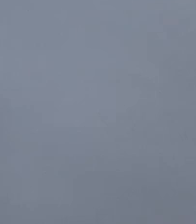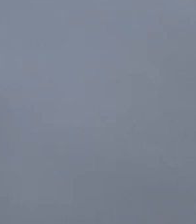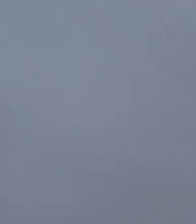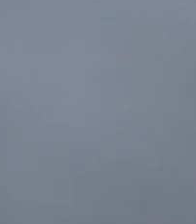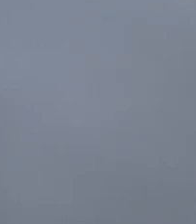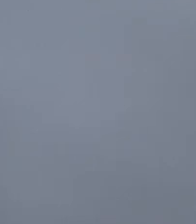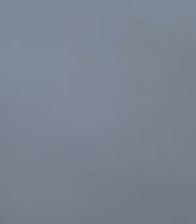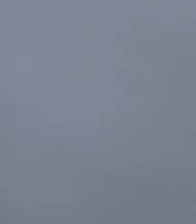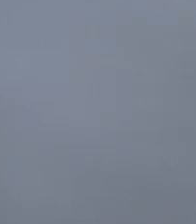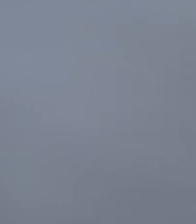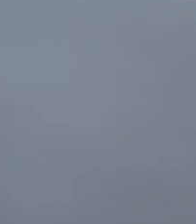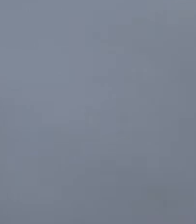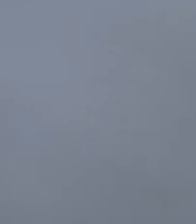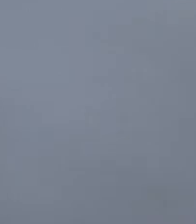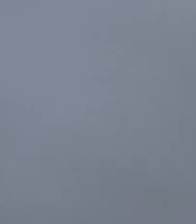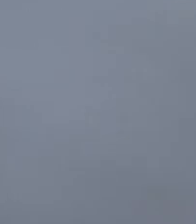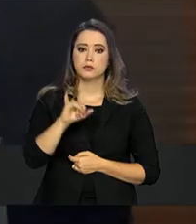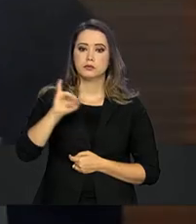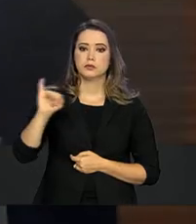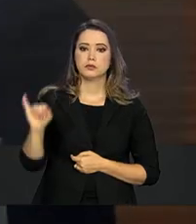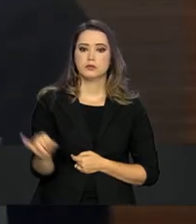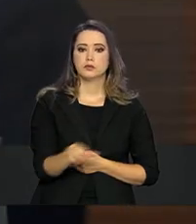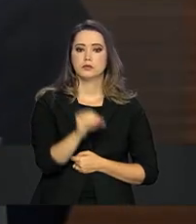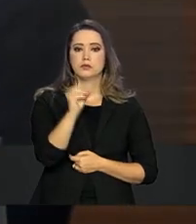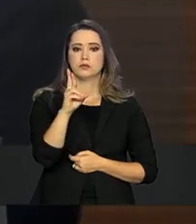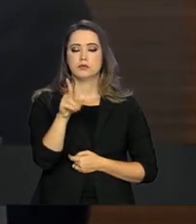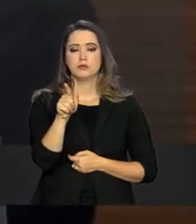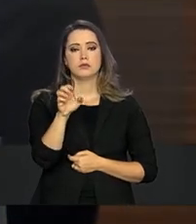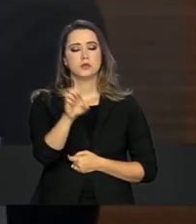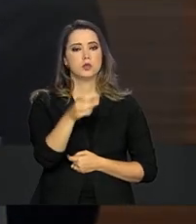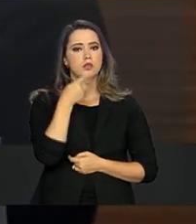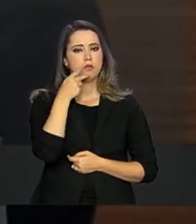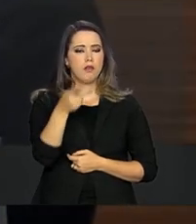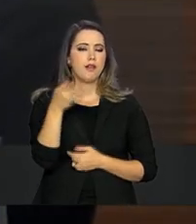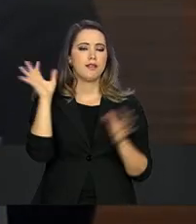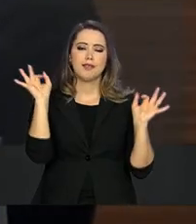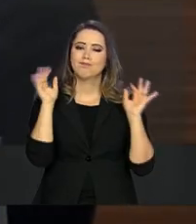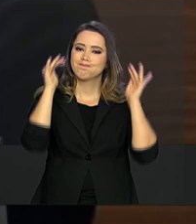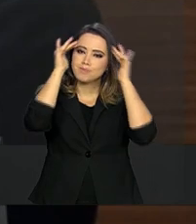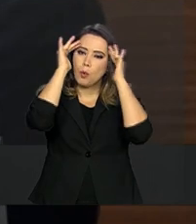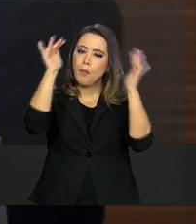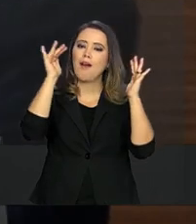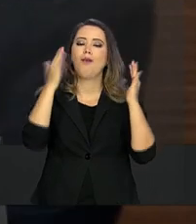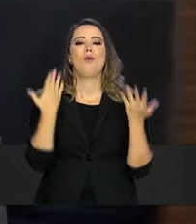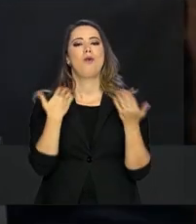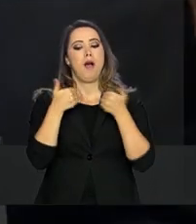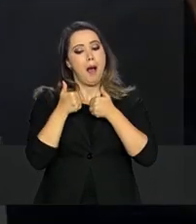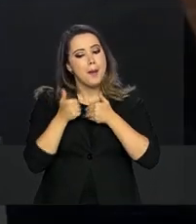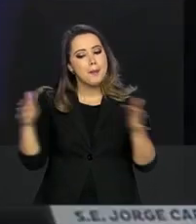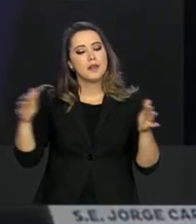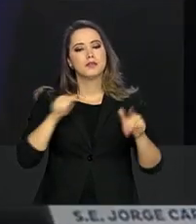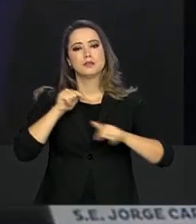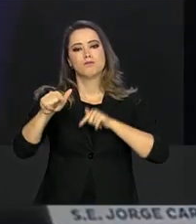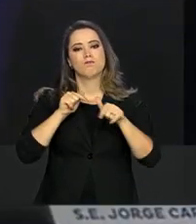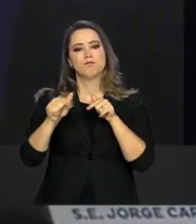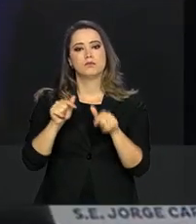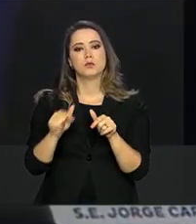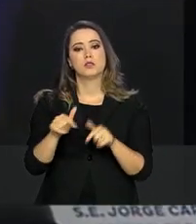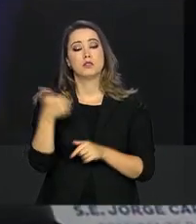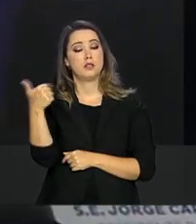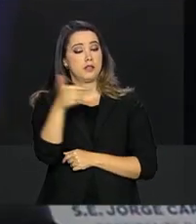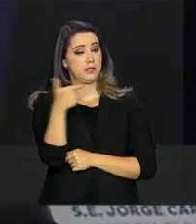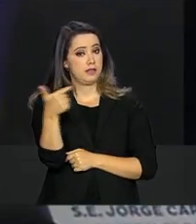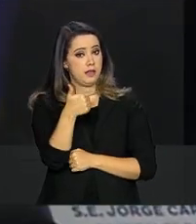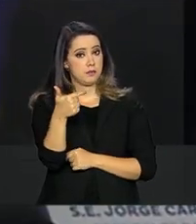veja como foi o discurso do presidente temer é uma honra declarar abertos os trabalhos desta 12ª